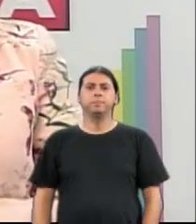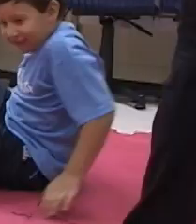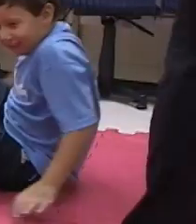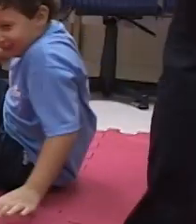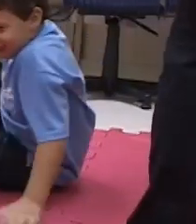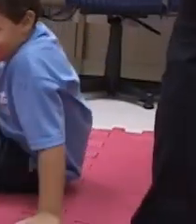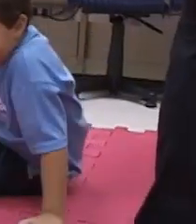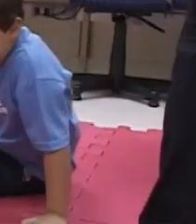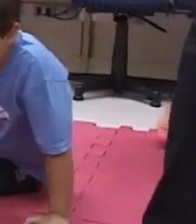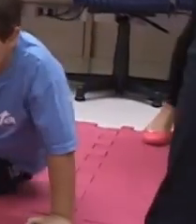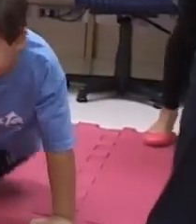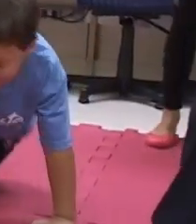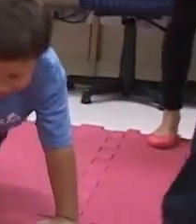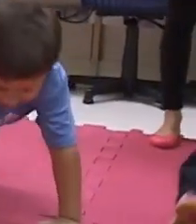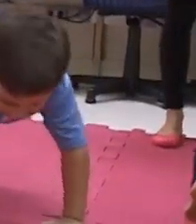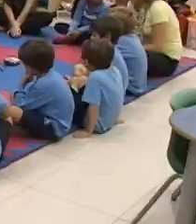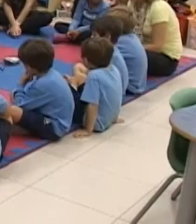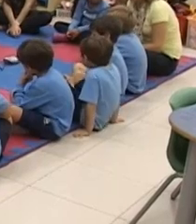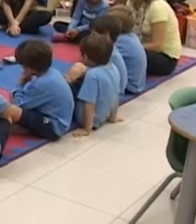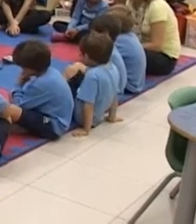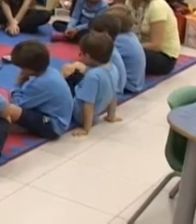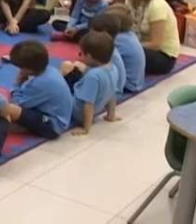Confira.